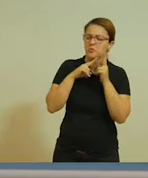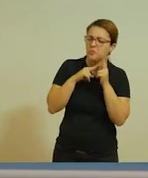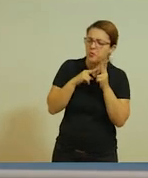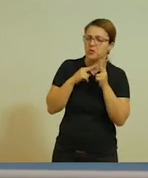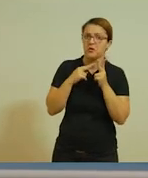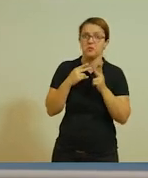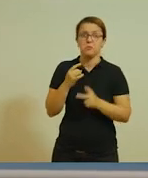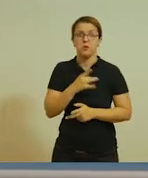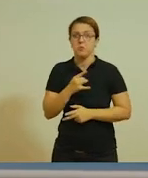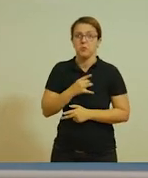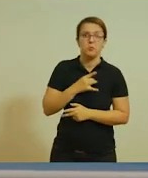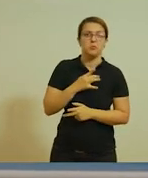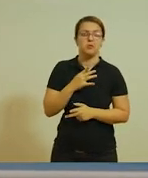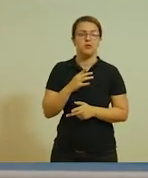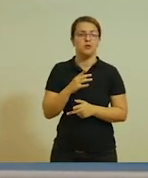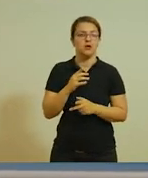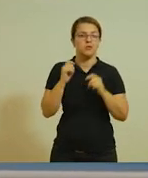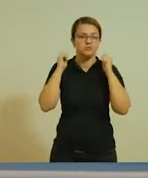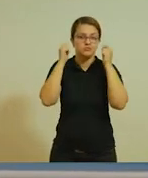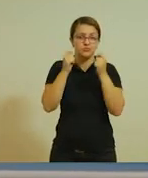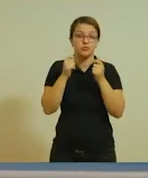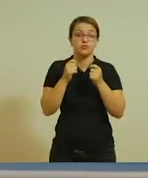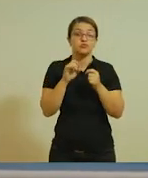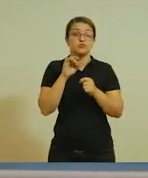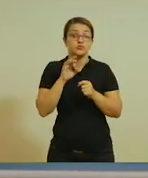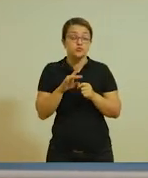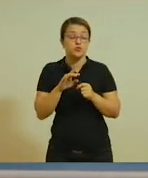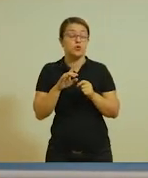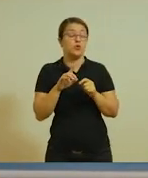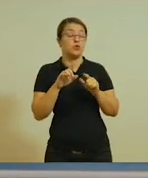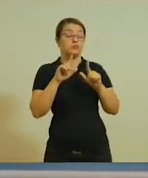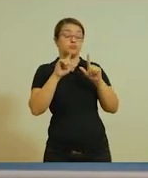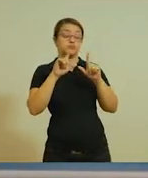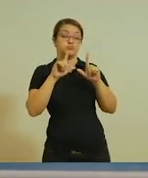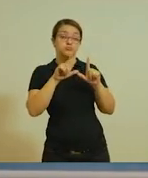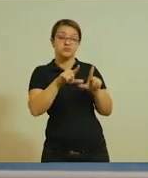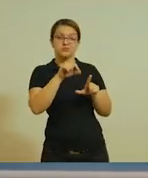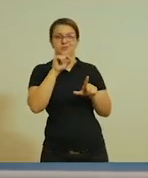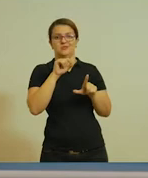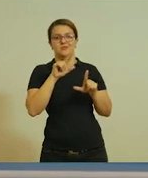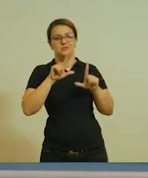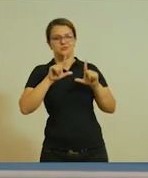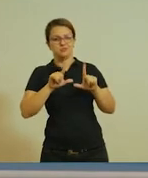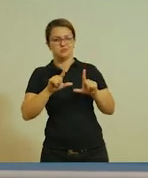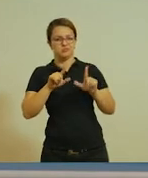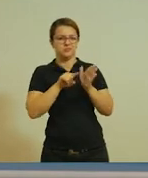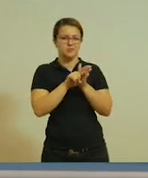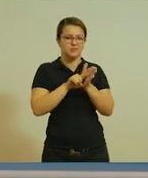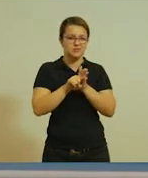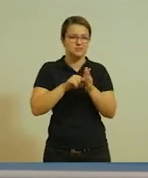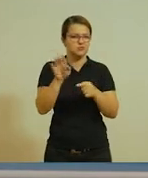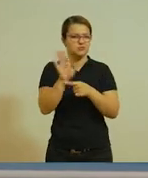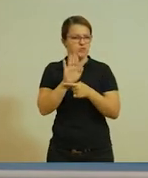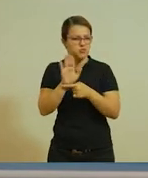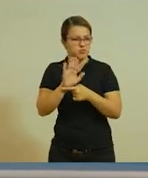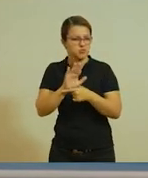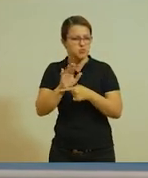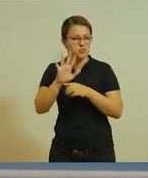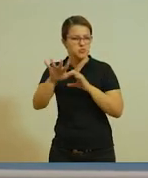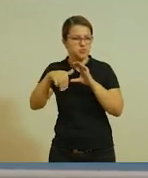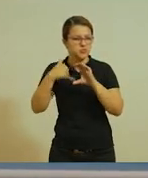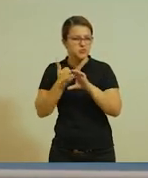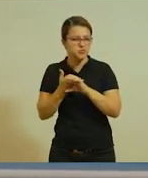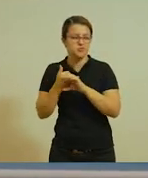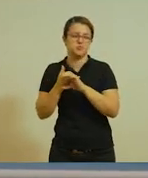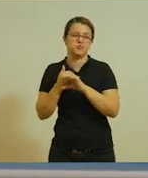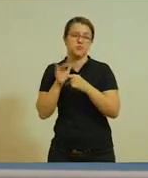saber a história completa da Chapeuzinho, porque aqui na aula nós só vamos ler um trecho, você pesquisa na internet, no YouTube, tem vídeos que contam a